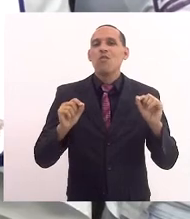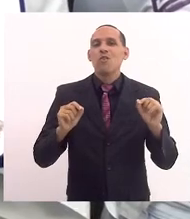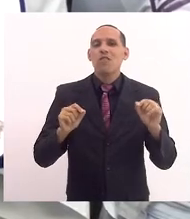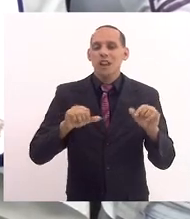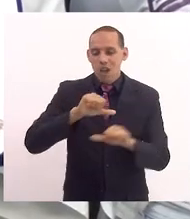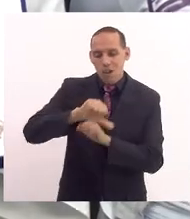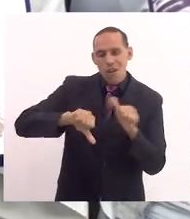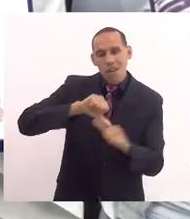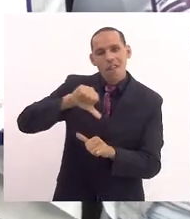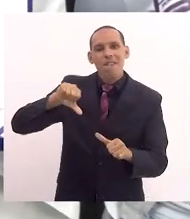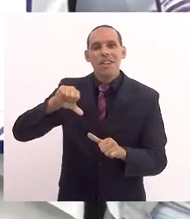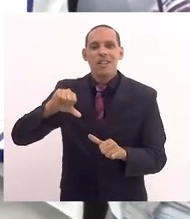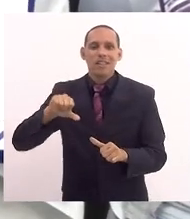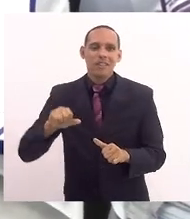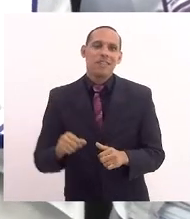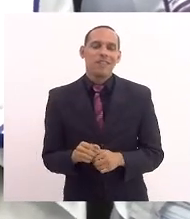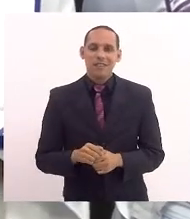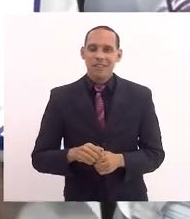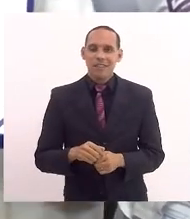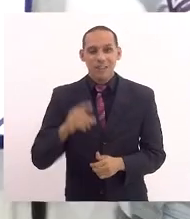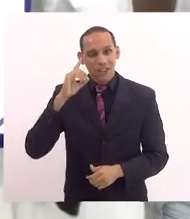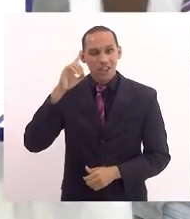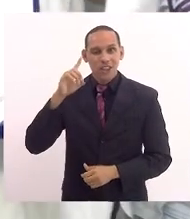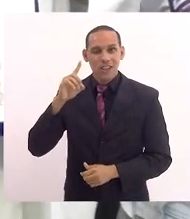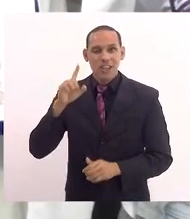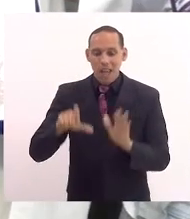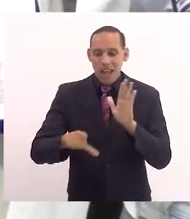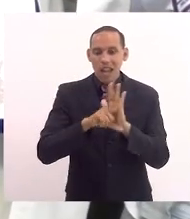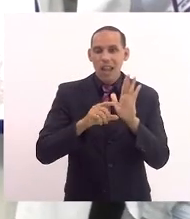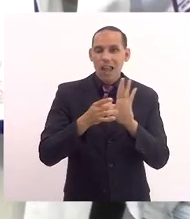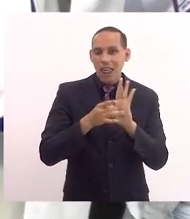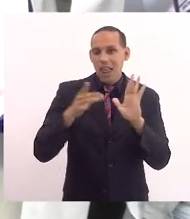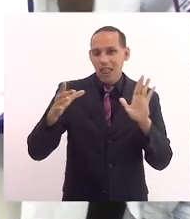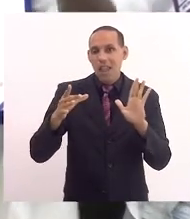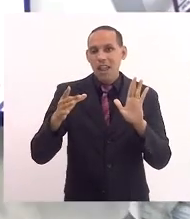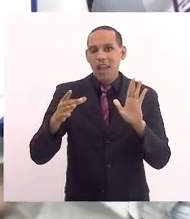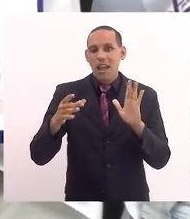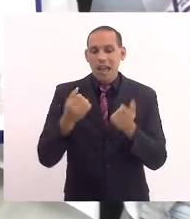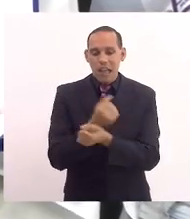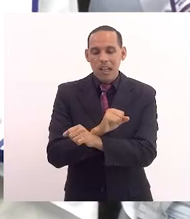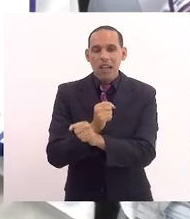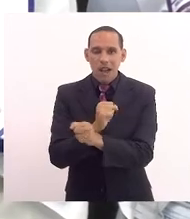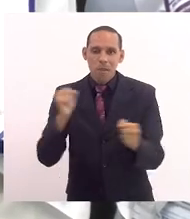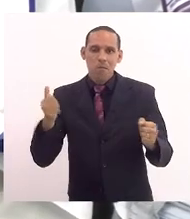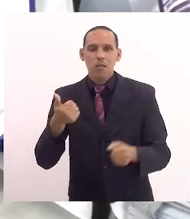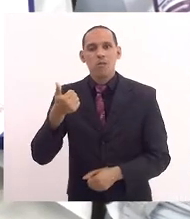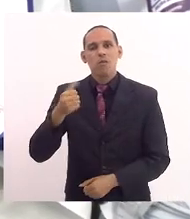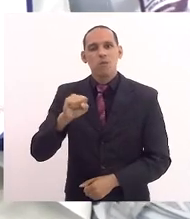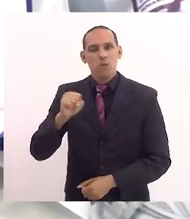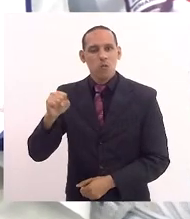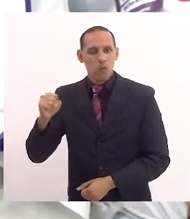data em que é assinada a Lei Áurea, que aboliu a escravidão no Brasil em